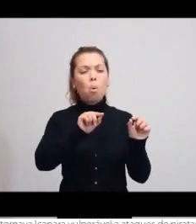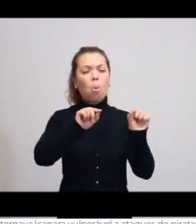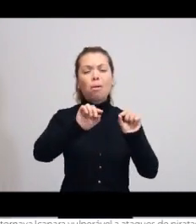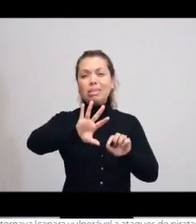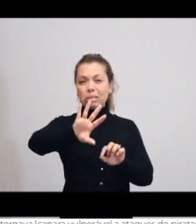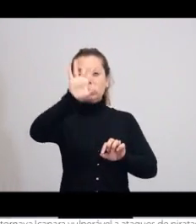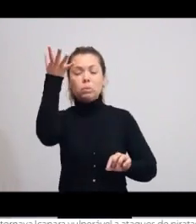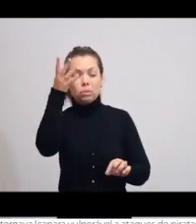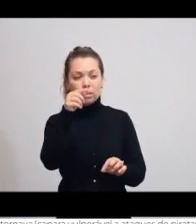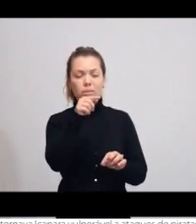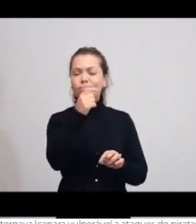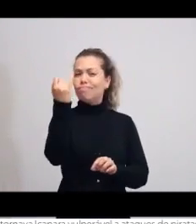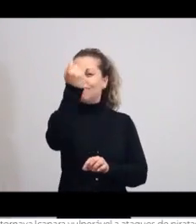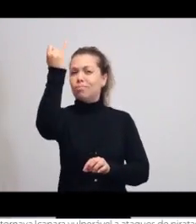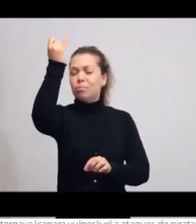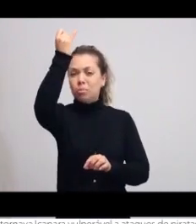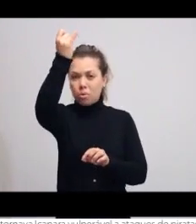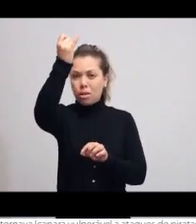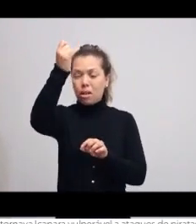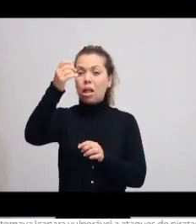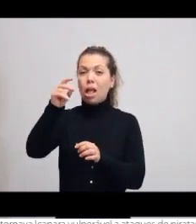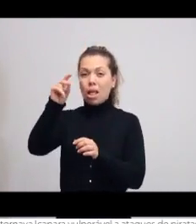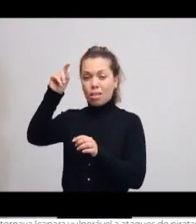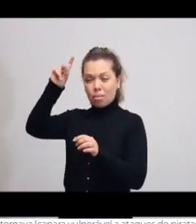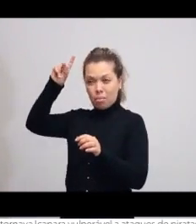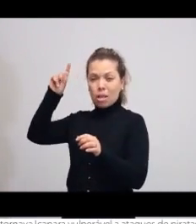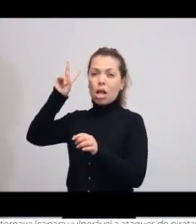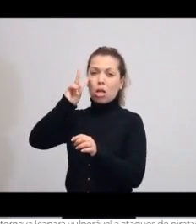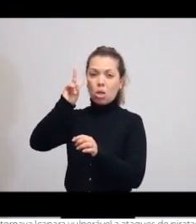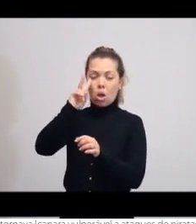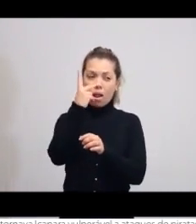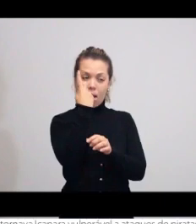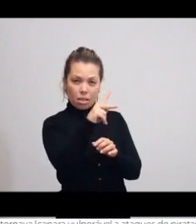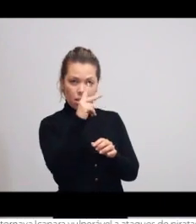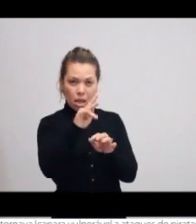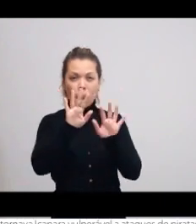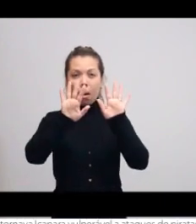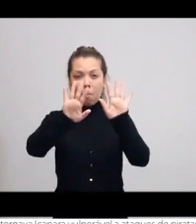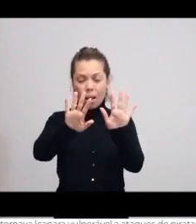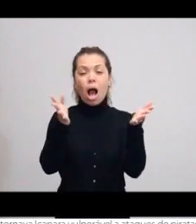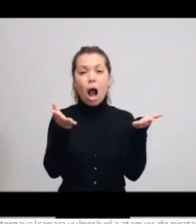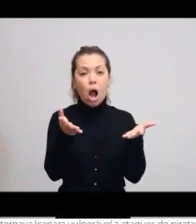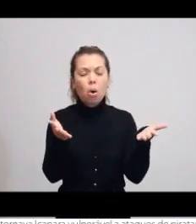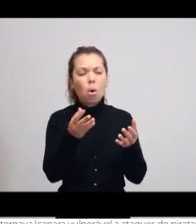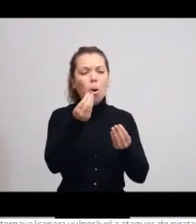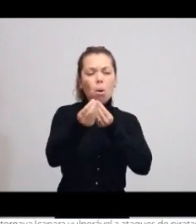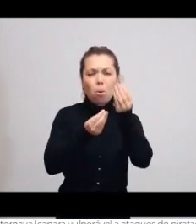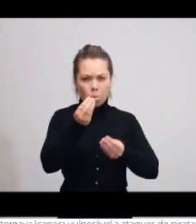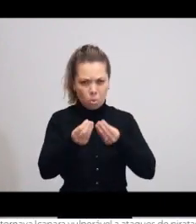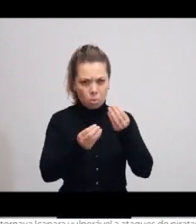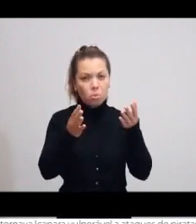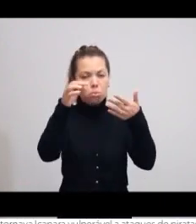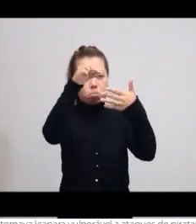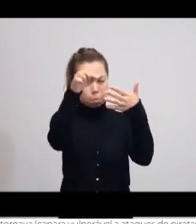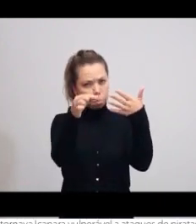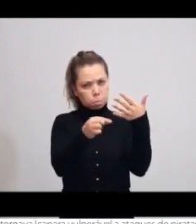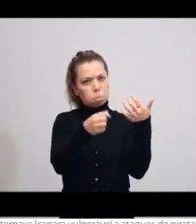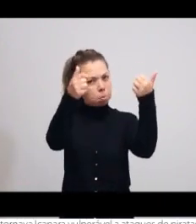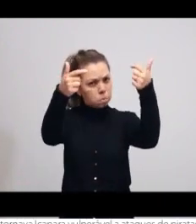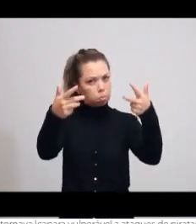mais de 5.000 anos, mas estes povos desapareceram por volta do ano 1000. e posteriormente o território foi ocupado